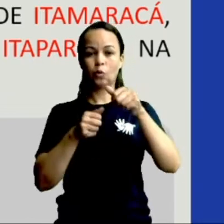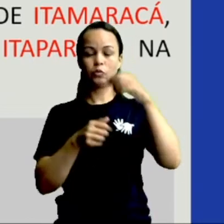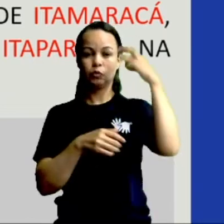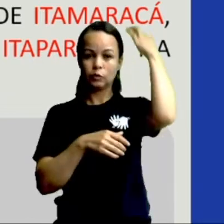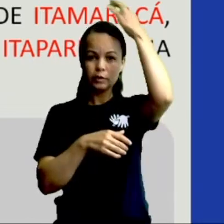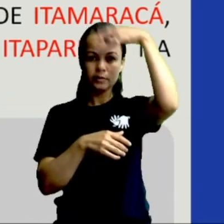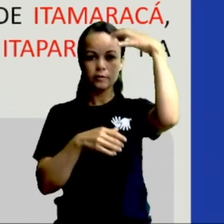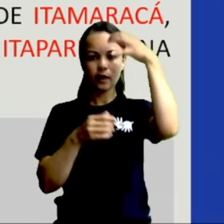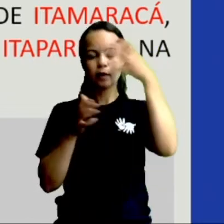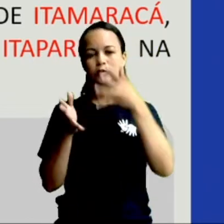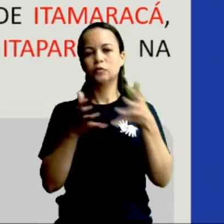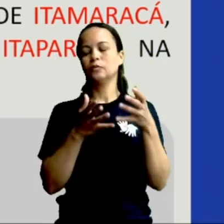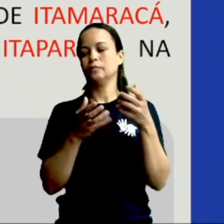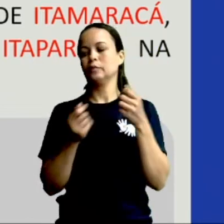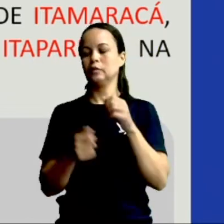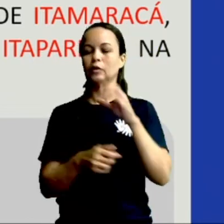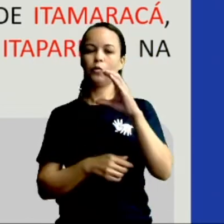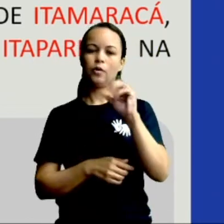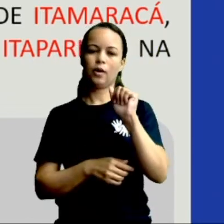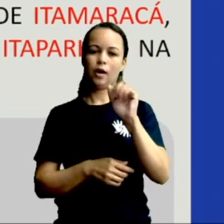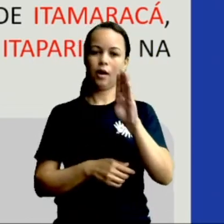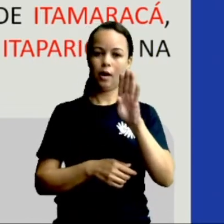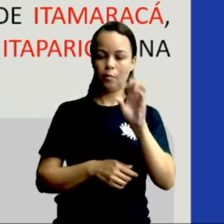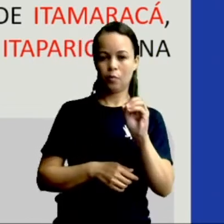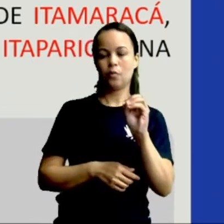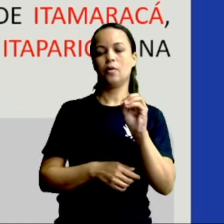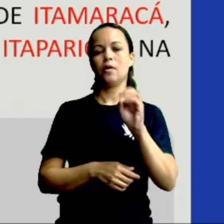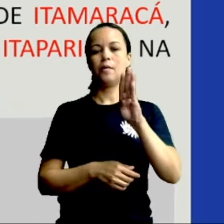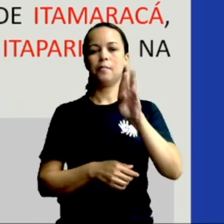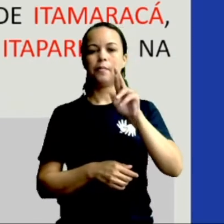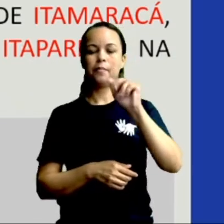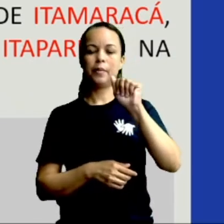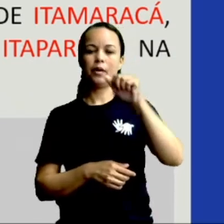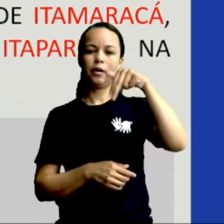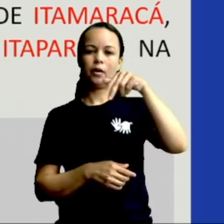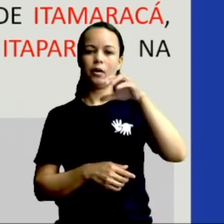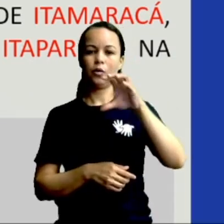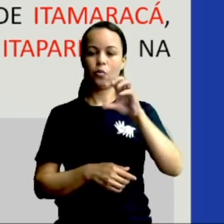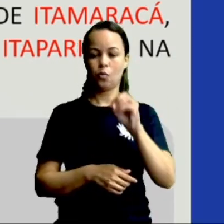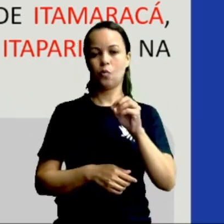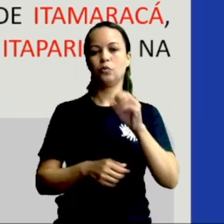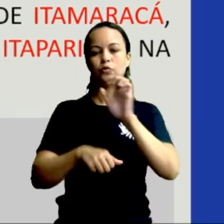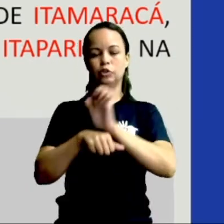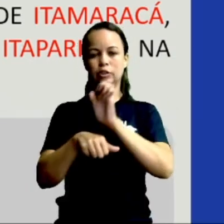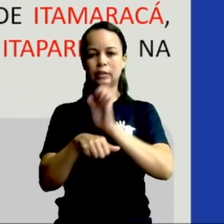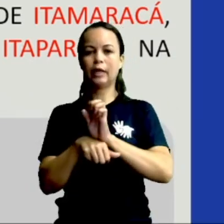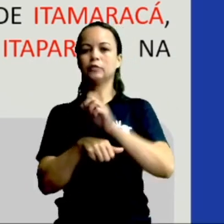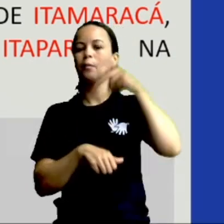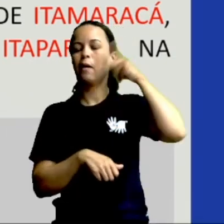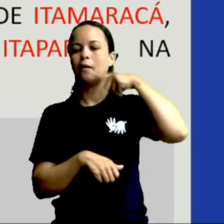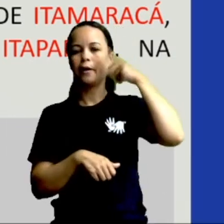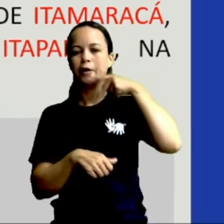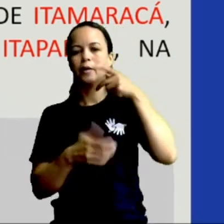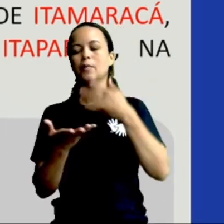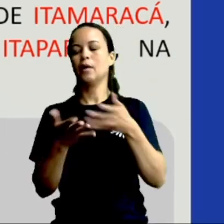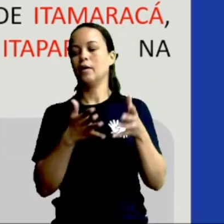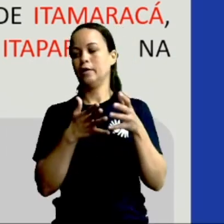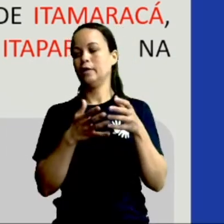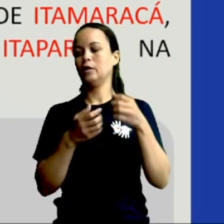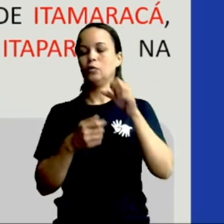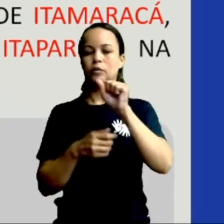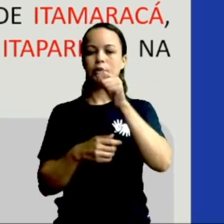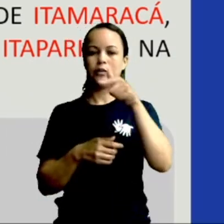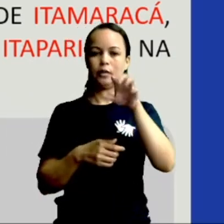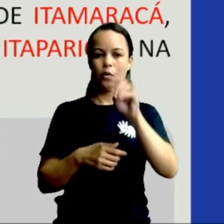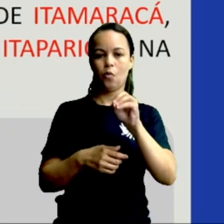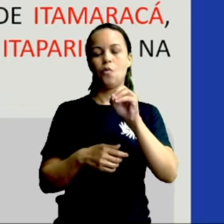de cabos, eu vou ter o Cabo Branco, na Paraíba, e o Cabo de São Roque, no Rio Grande do Norte. Como